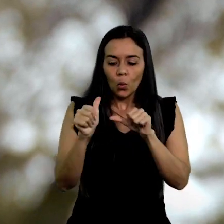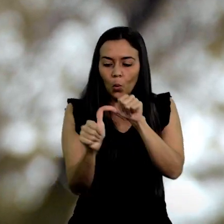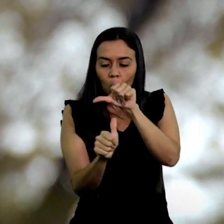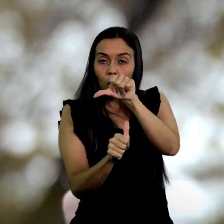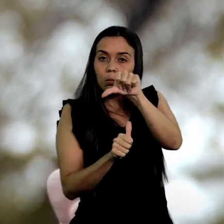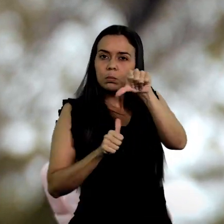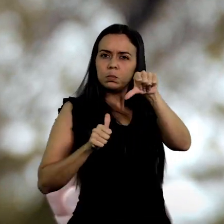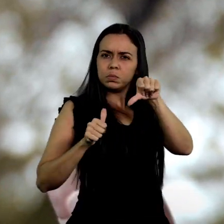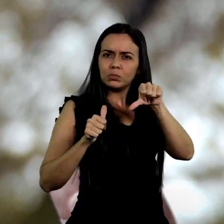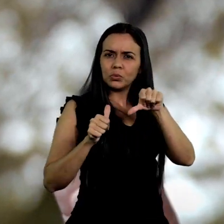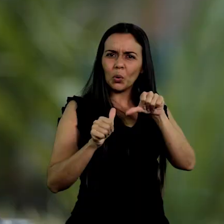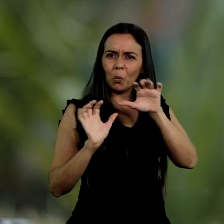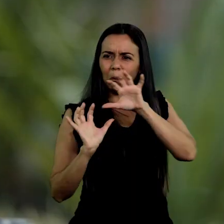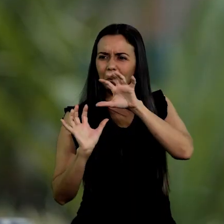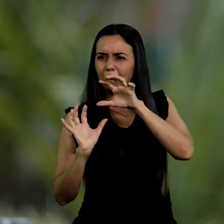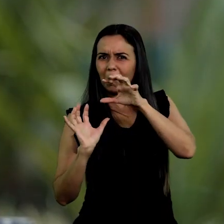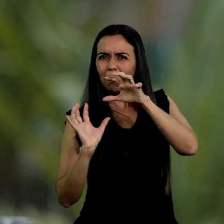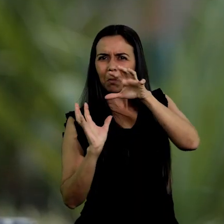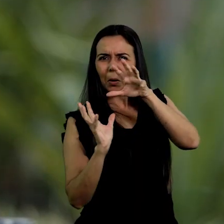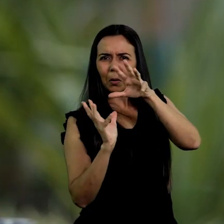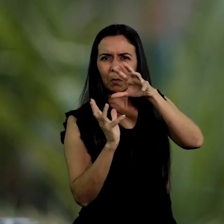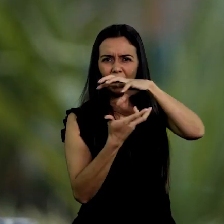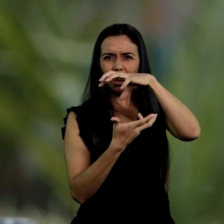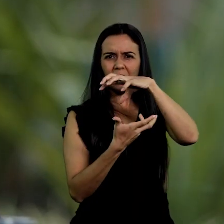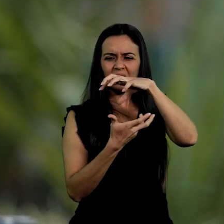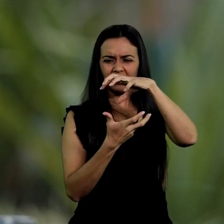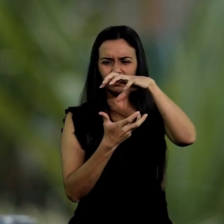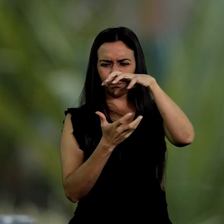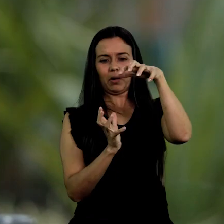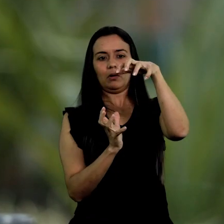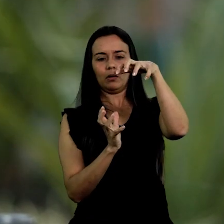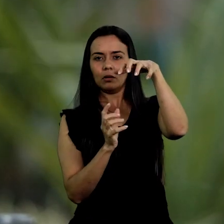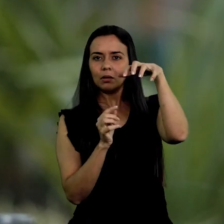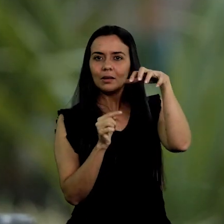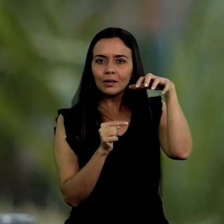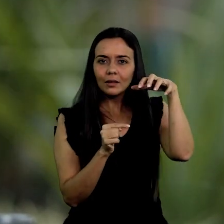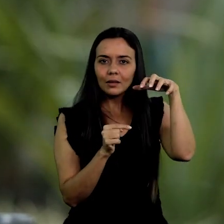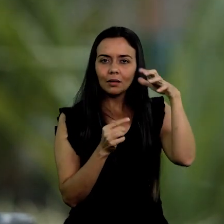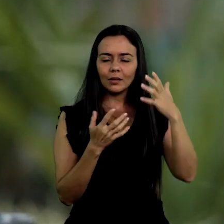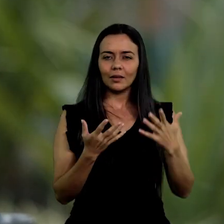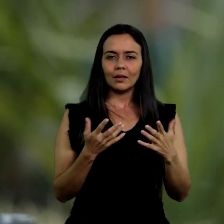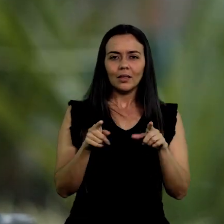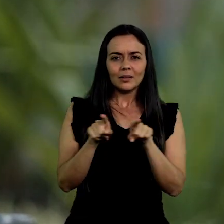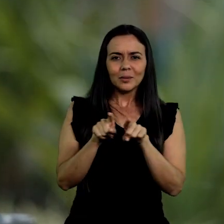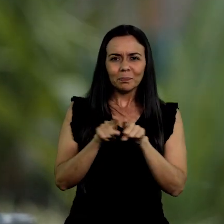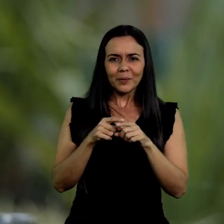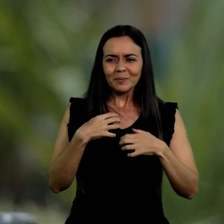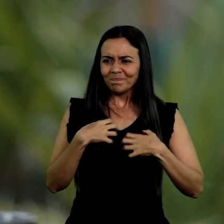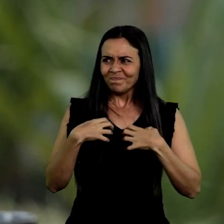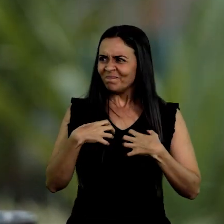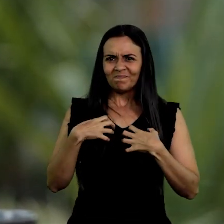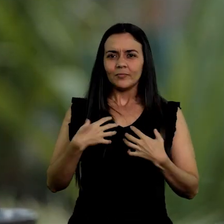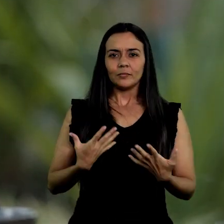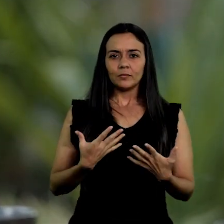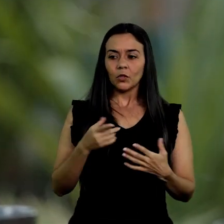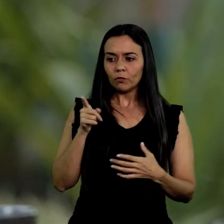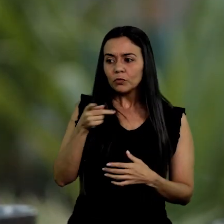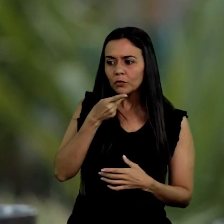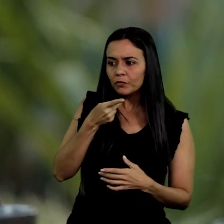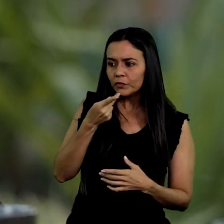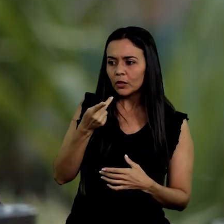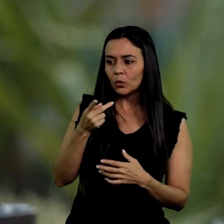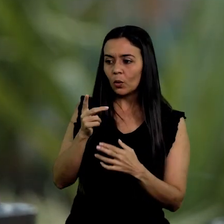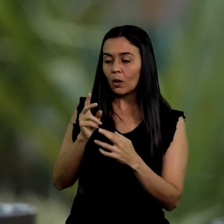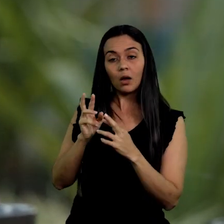sentido das coisas, acho que por si só já é um estressor muito grande, né? Outra coisa que você falou que é muito importante, né? A mudança